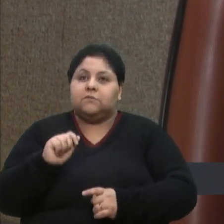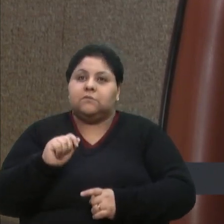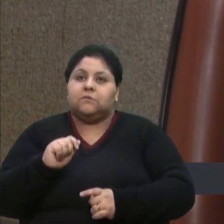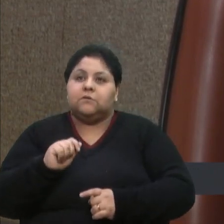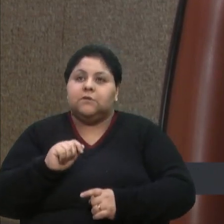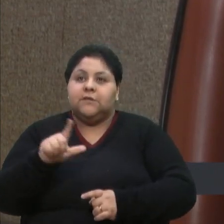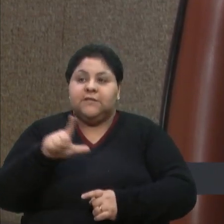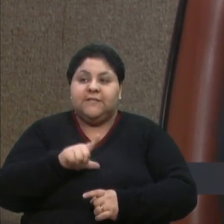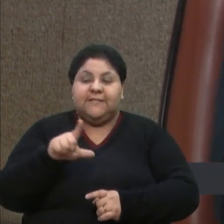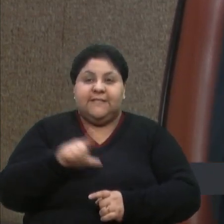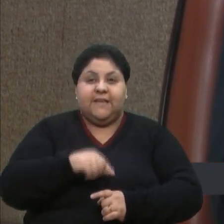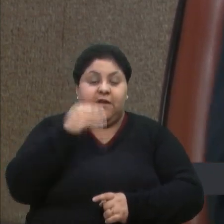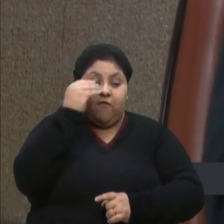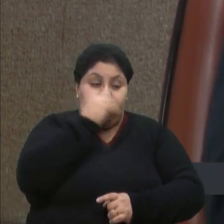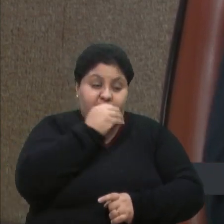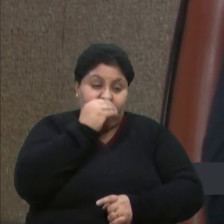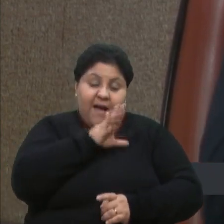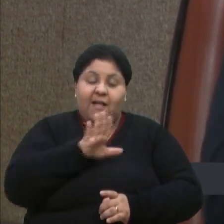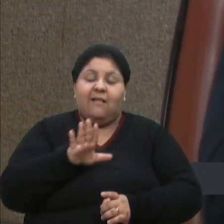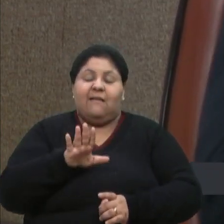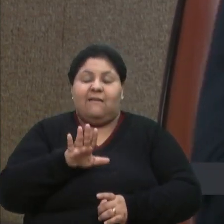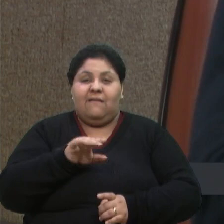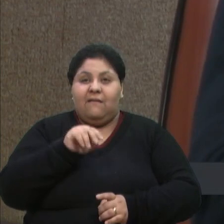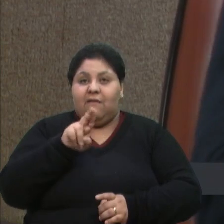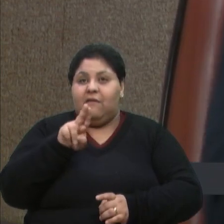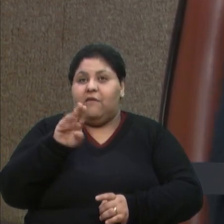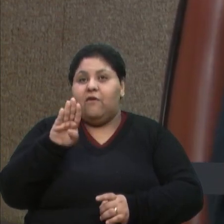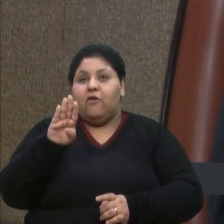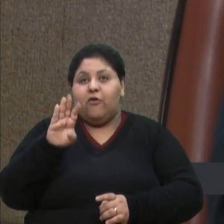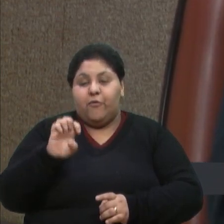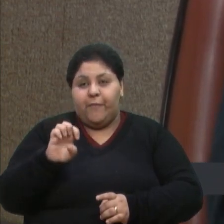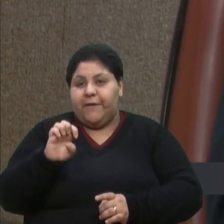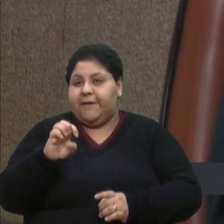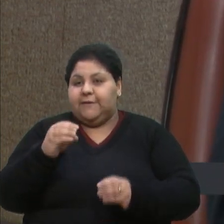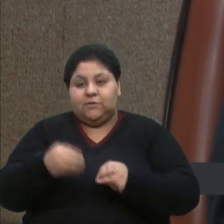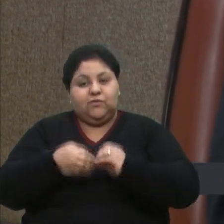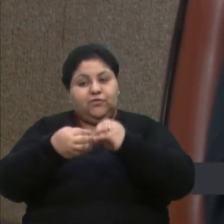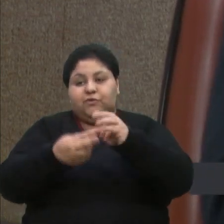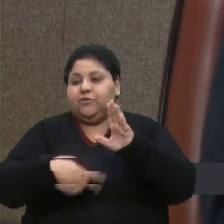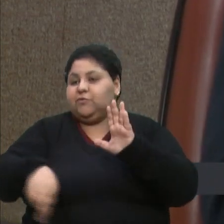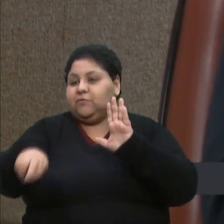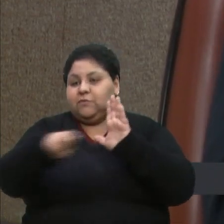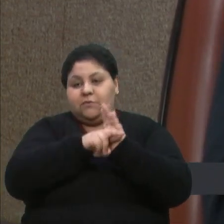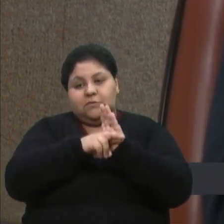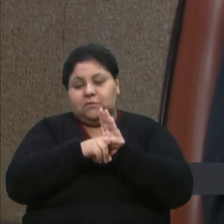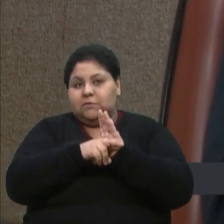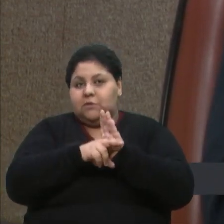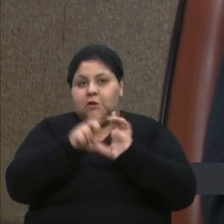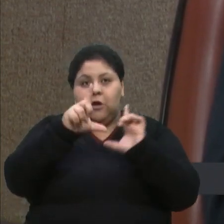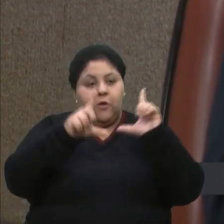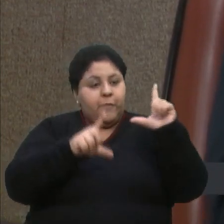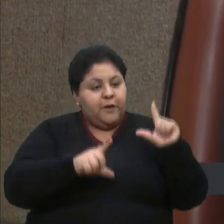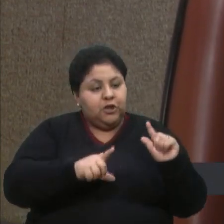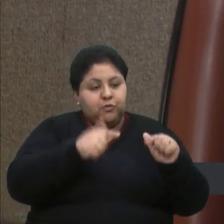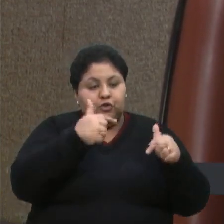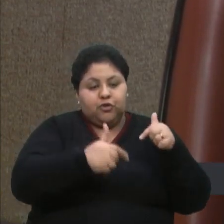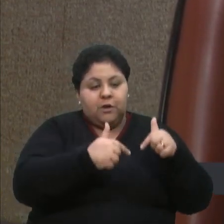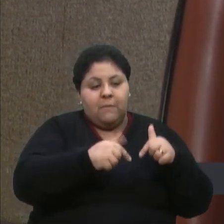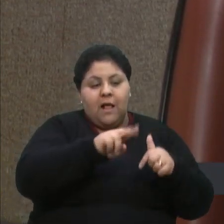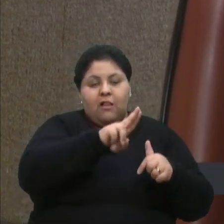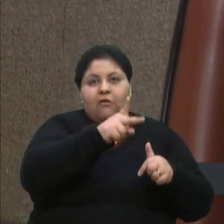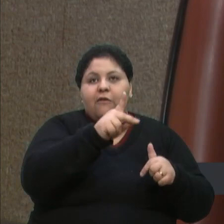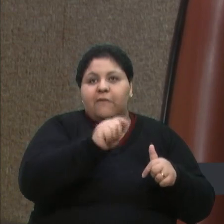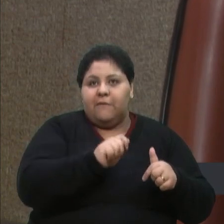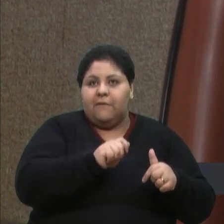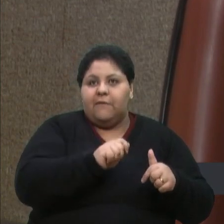gargalos, né, as UBS talvez não estão dando o resultado necessário para desafogar as UPAs. Esse resultado é muito importante